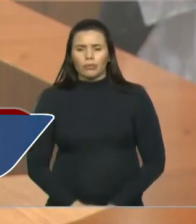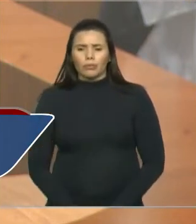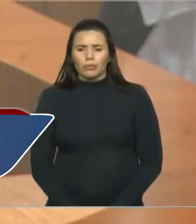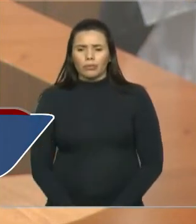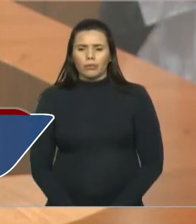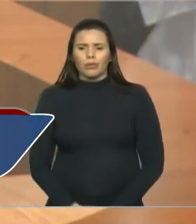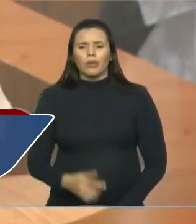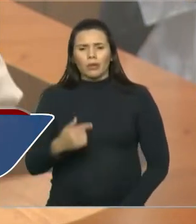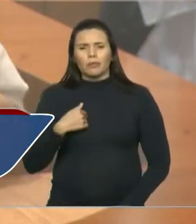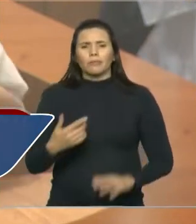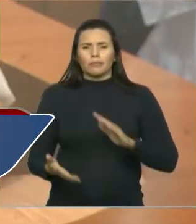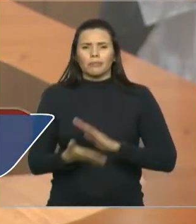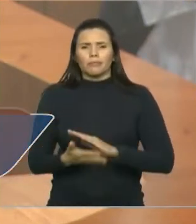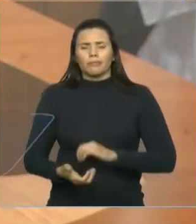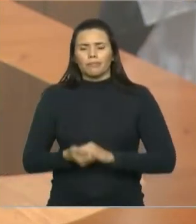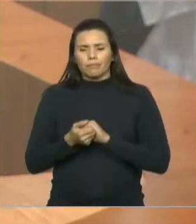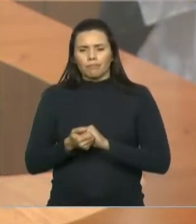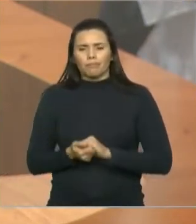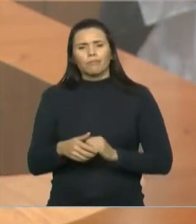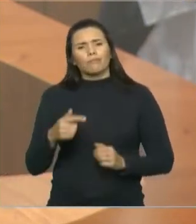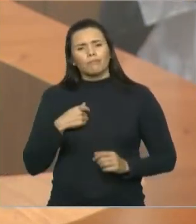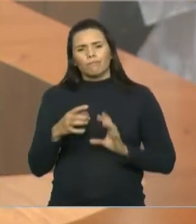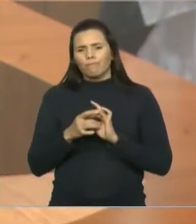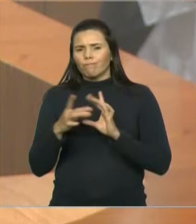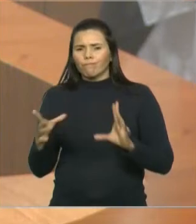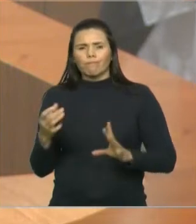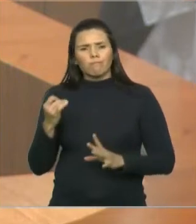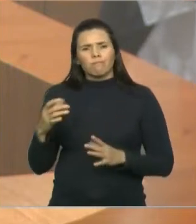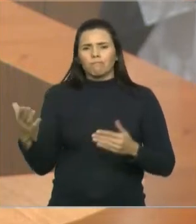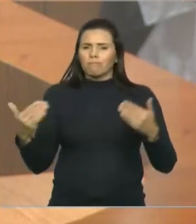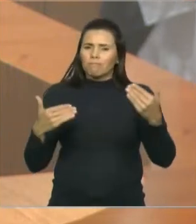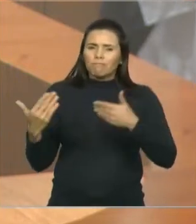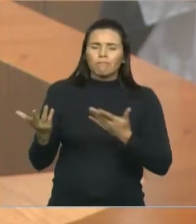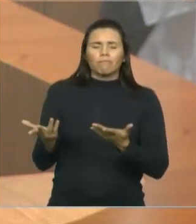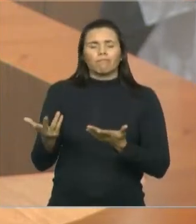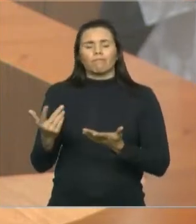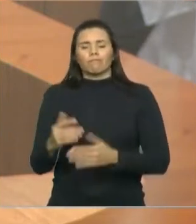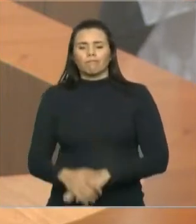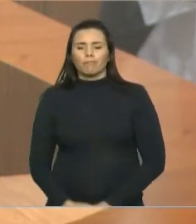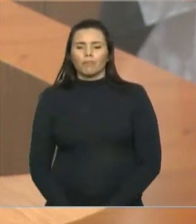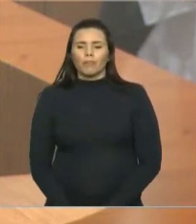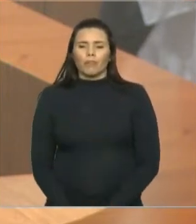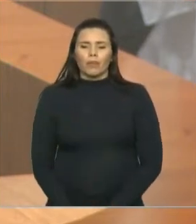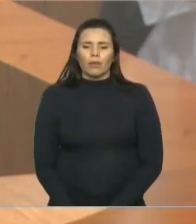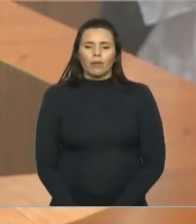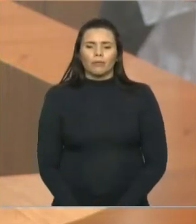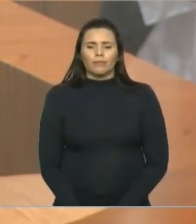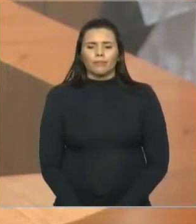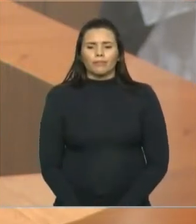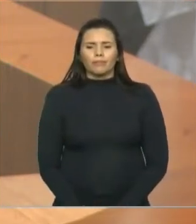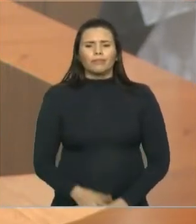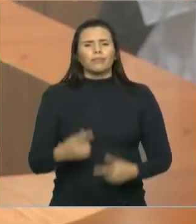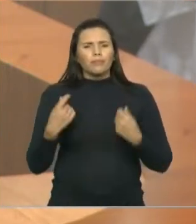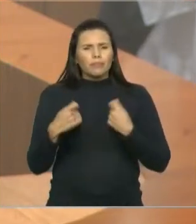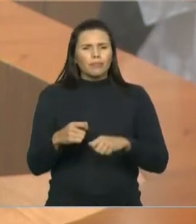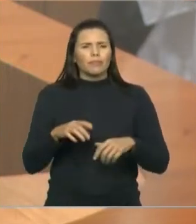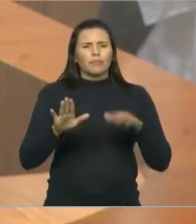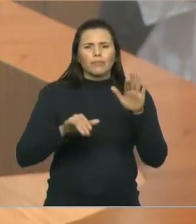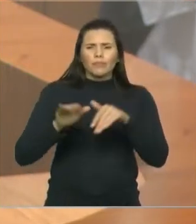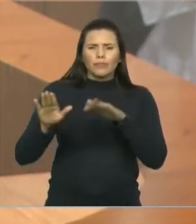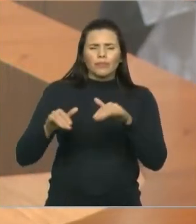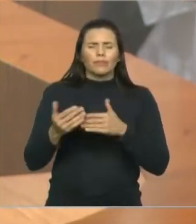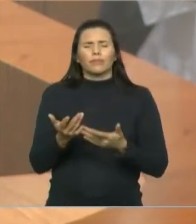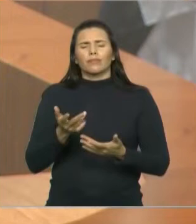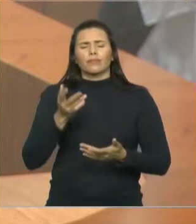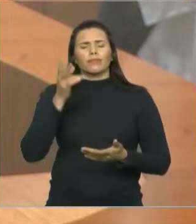quero parabenizar, me colocar à disposição. Essa discussão tem que pegar os gestores, bipartite, chamar